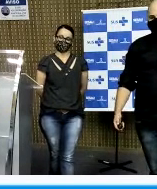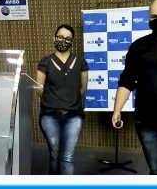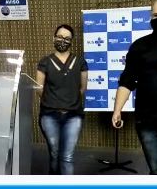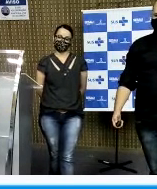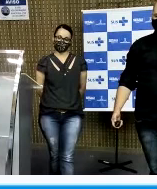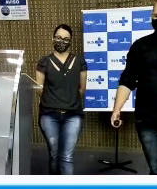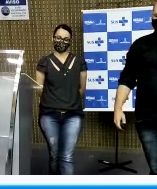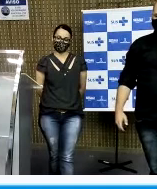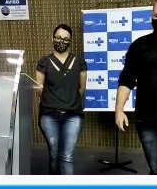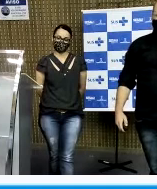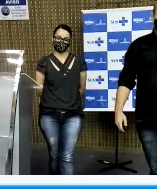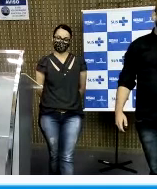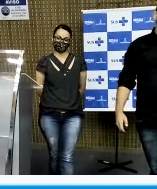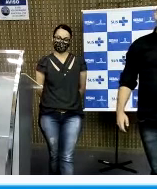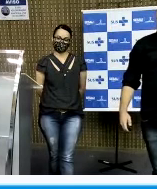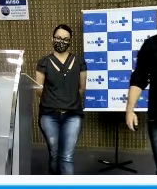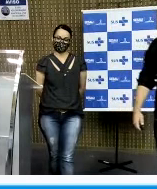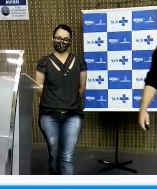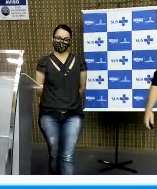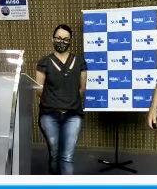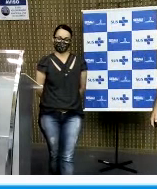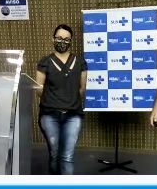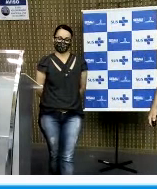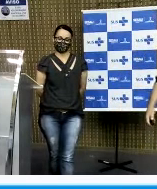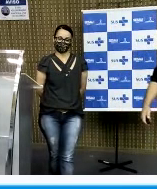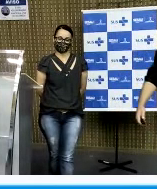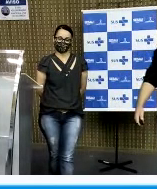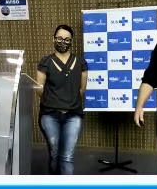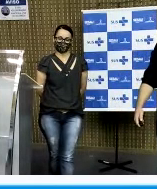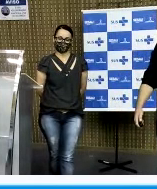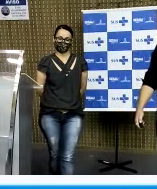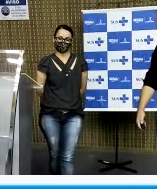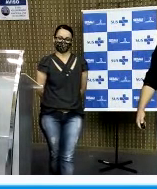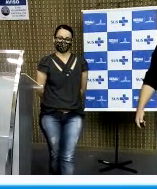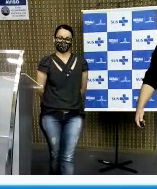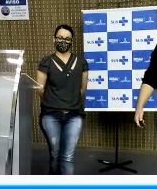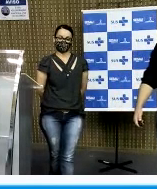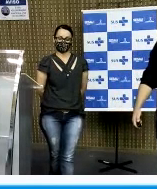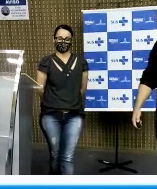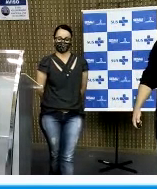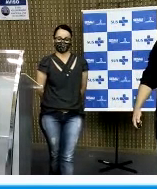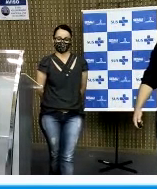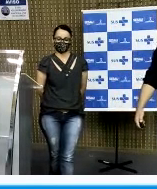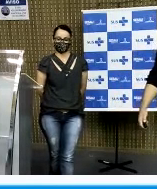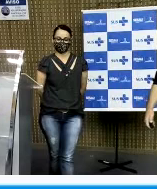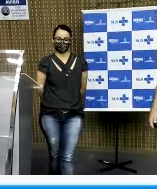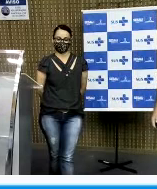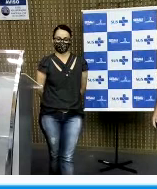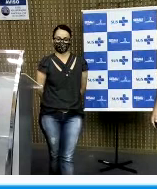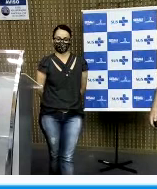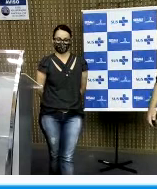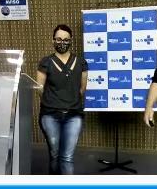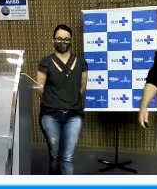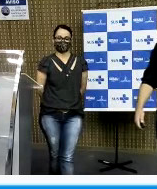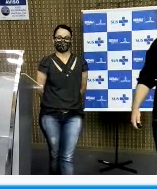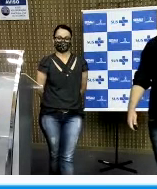população. O nosso mapa de abrangência, tá? De construção pela unidade, nós temos a área número